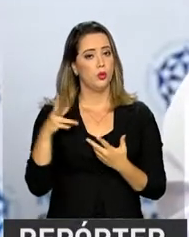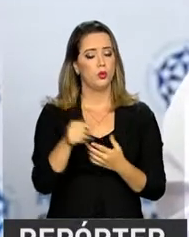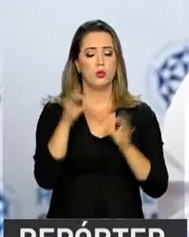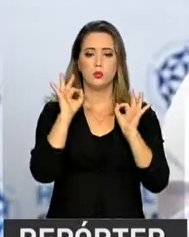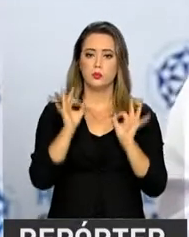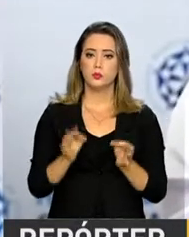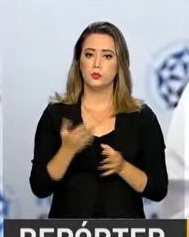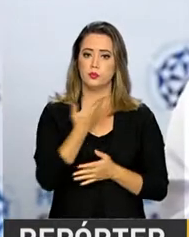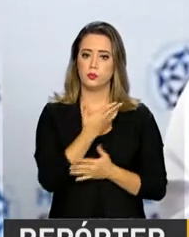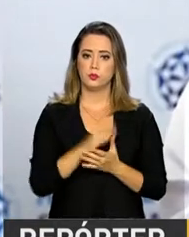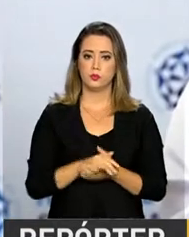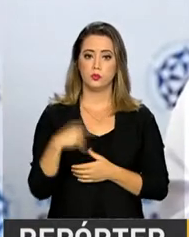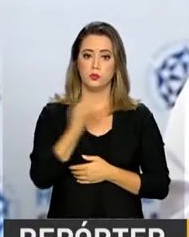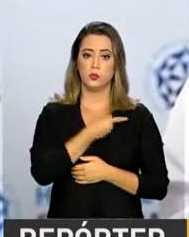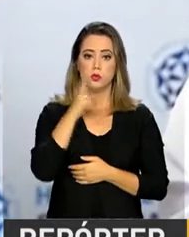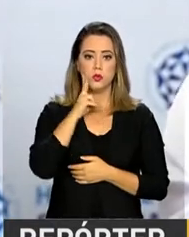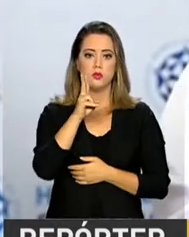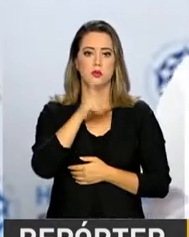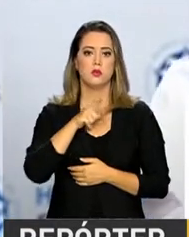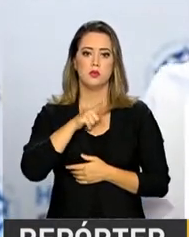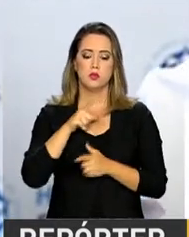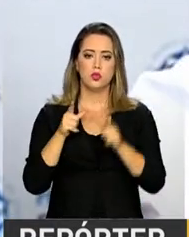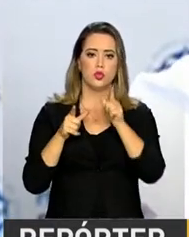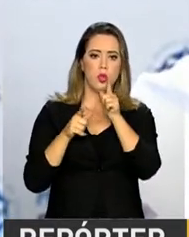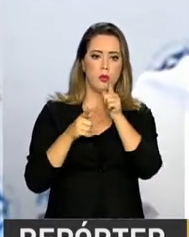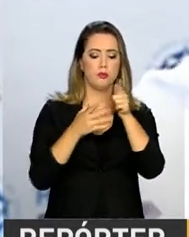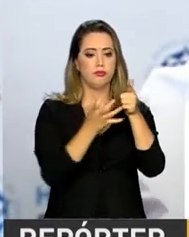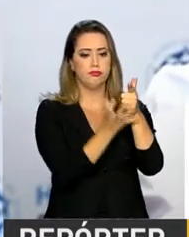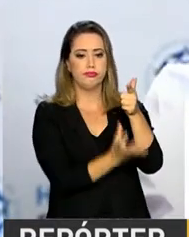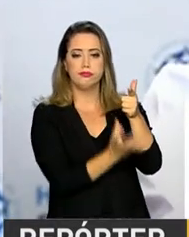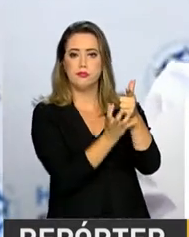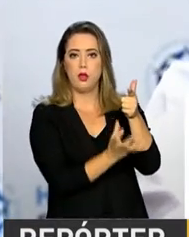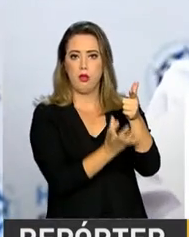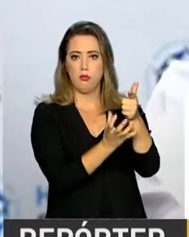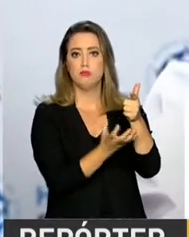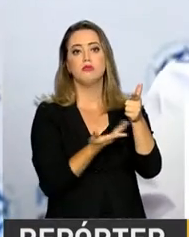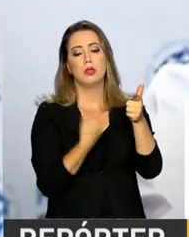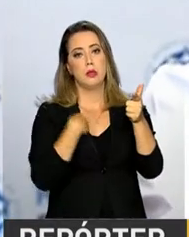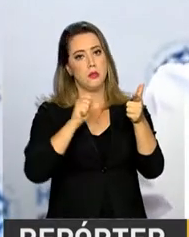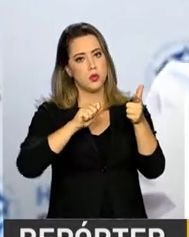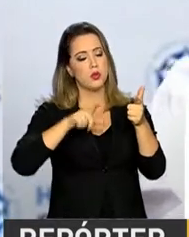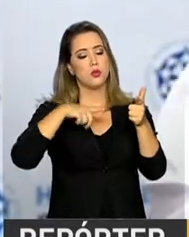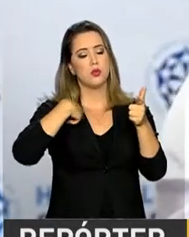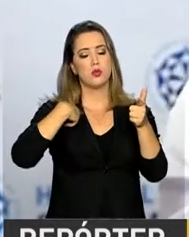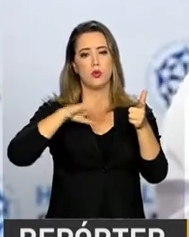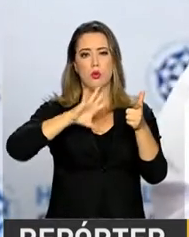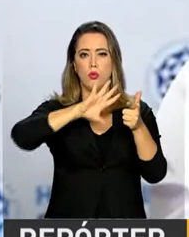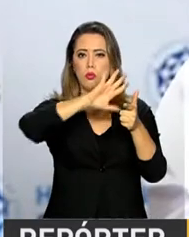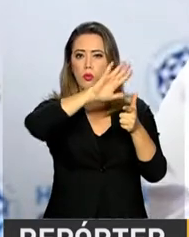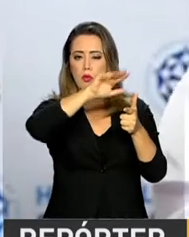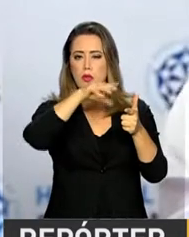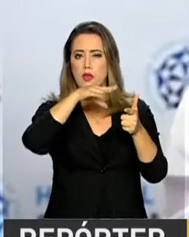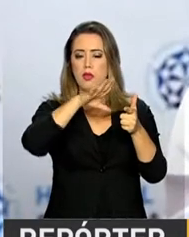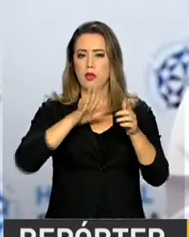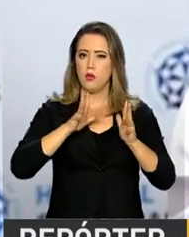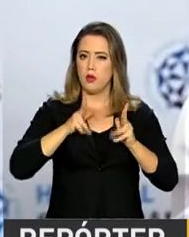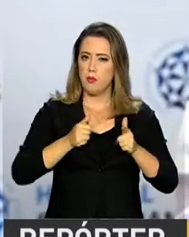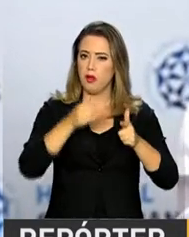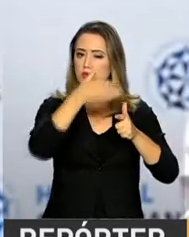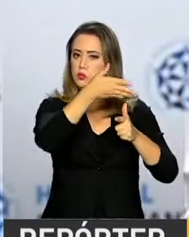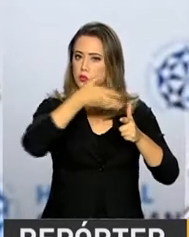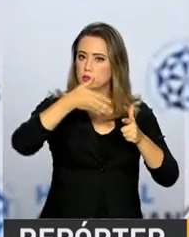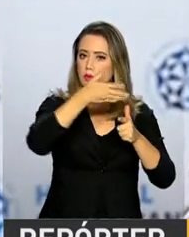realmente a sua próxima conhecida então depois de se limpar bichinho que eu fiz foi o que